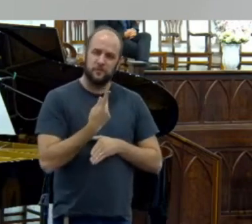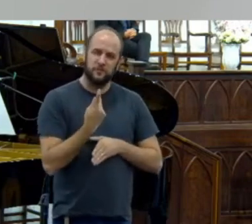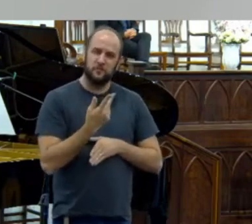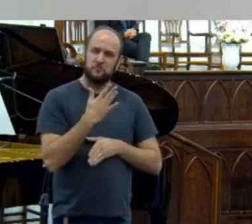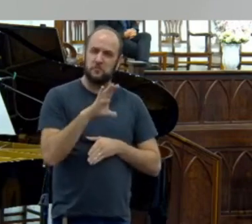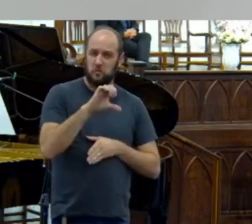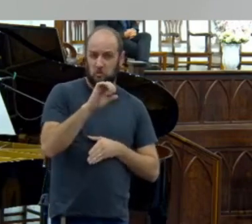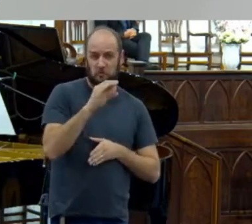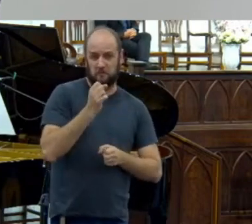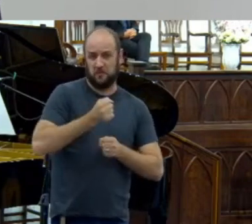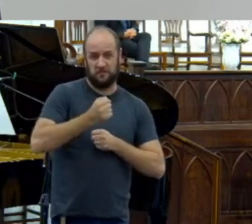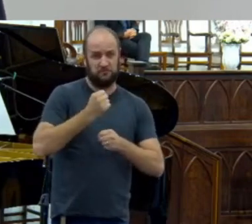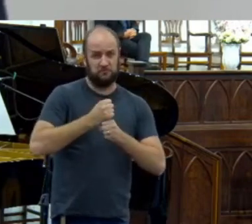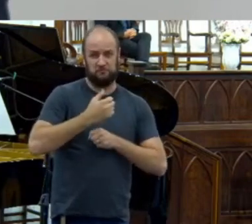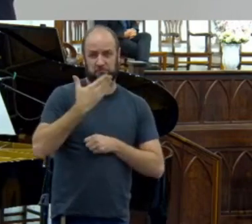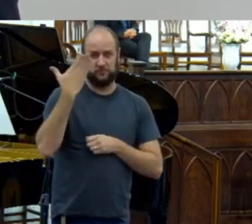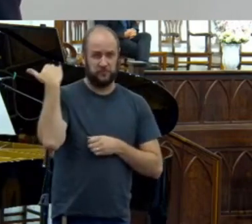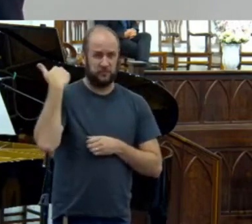década de 90.